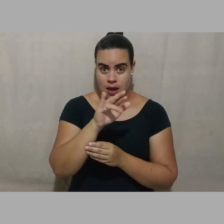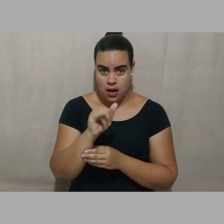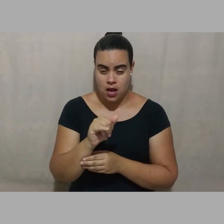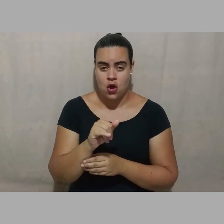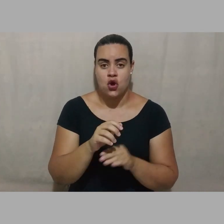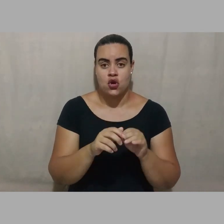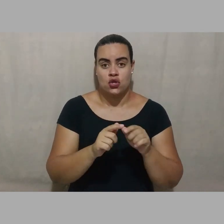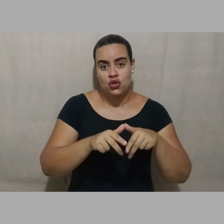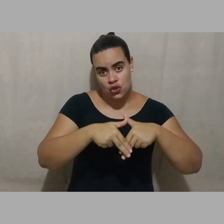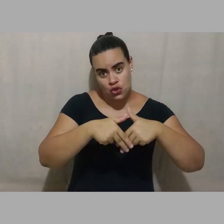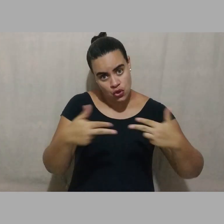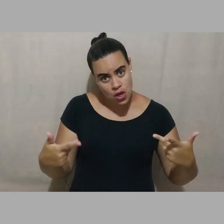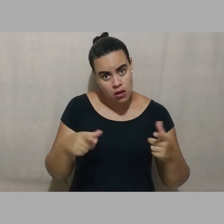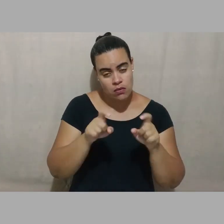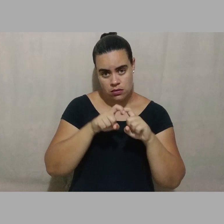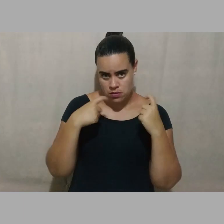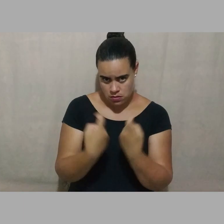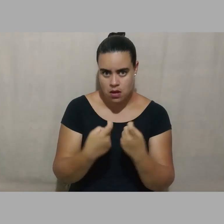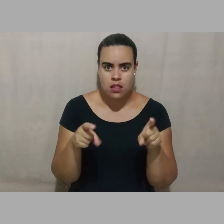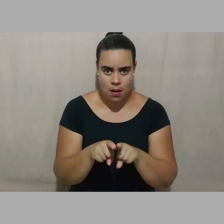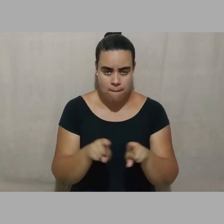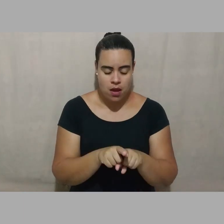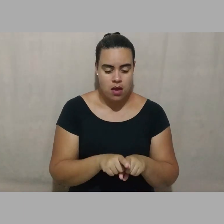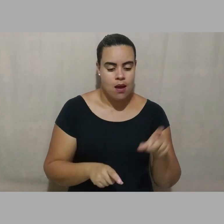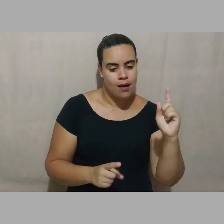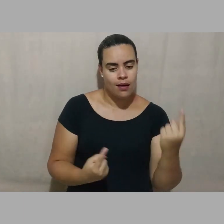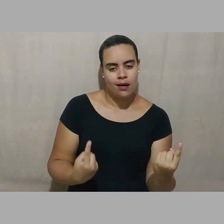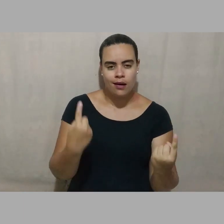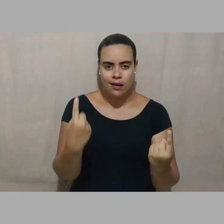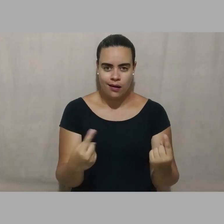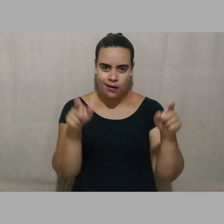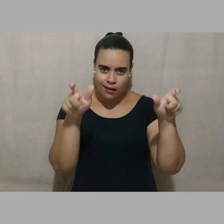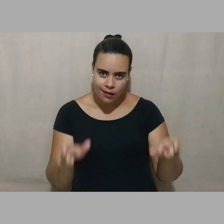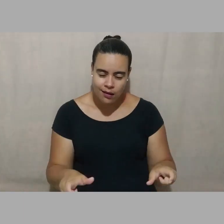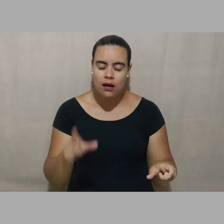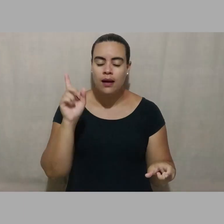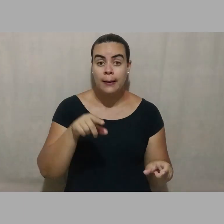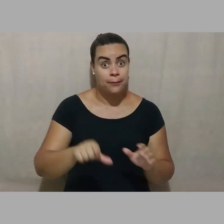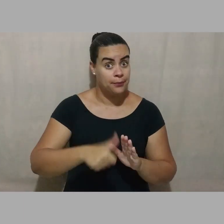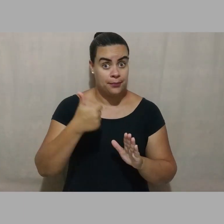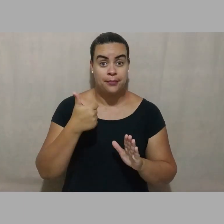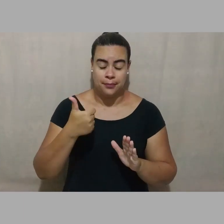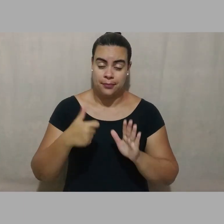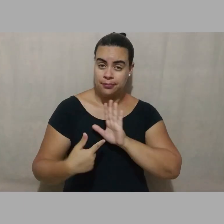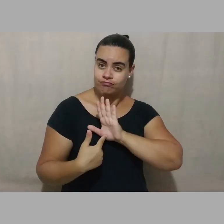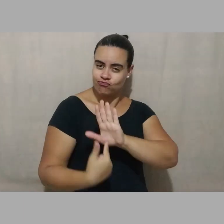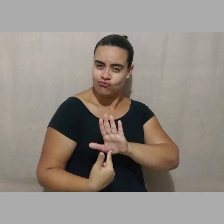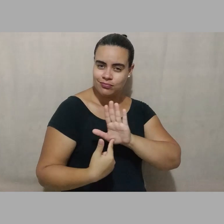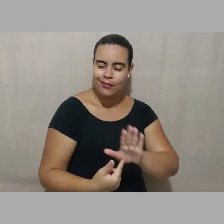e sexualidade, né? Essas 2 existências que vão resultar as